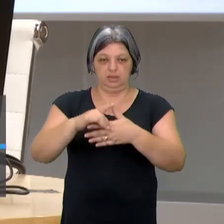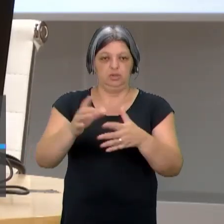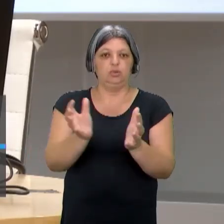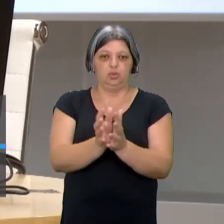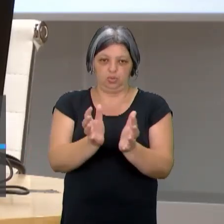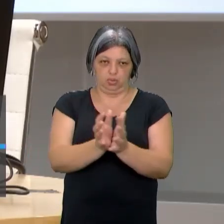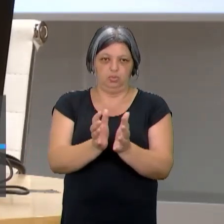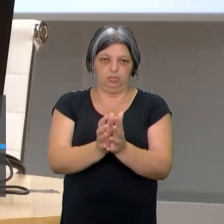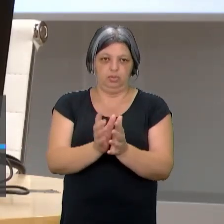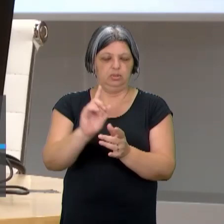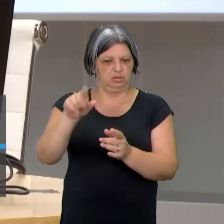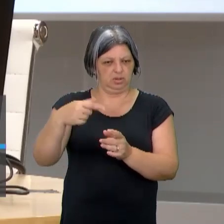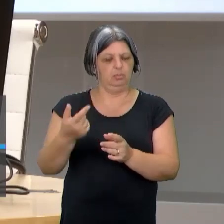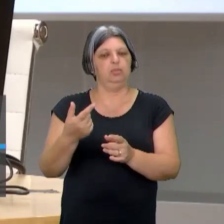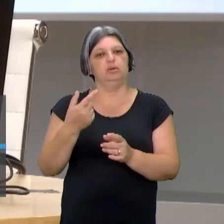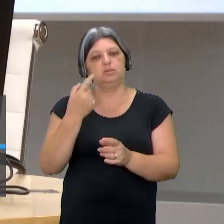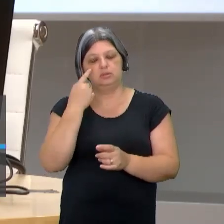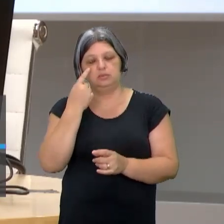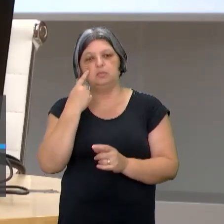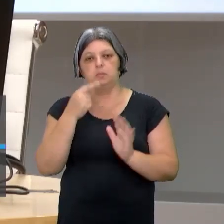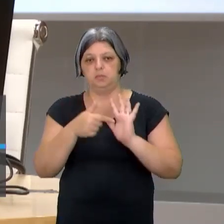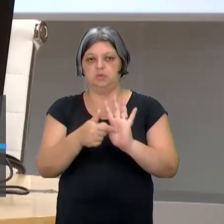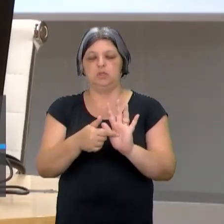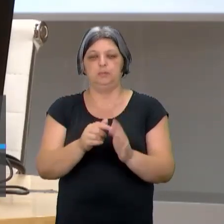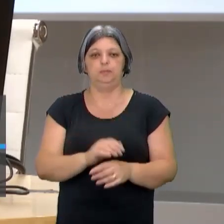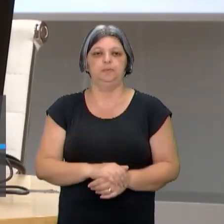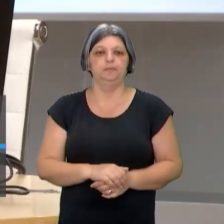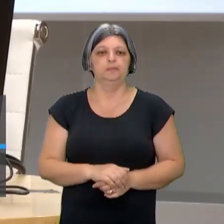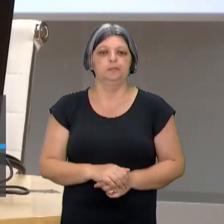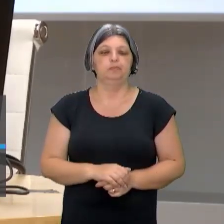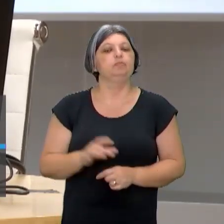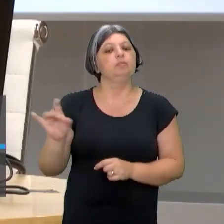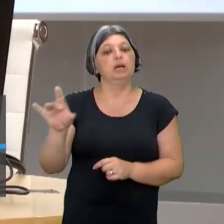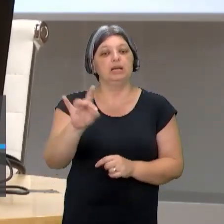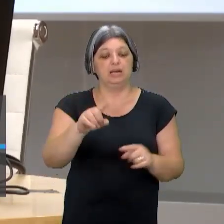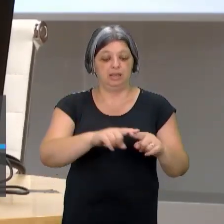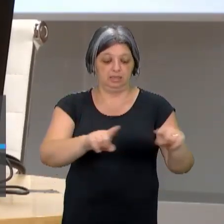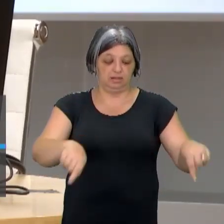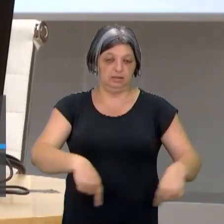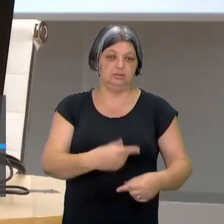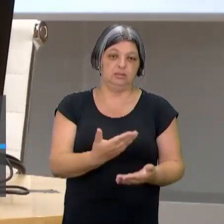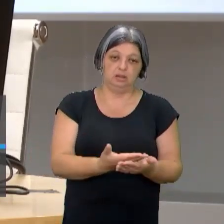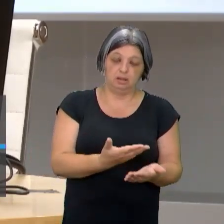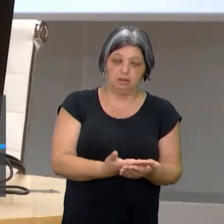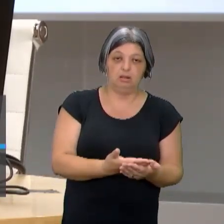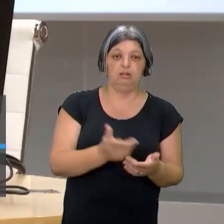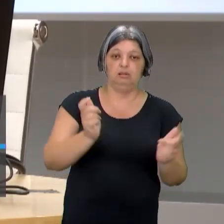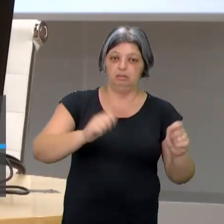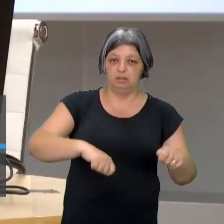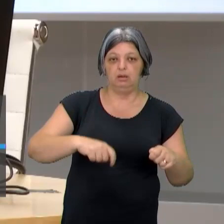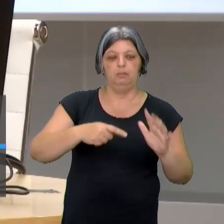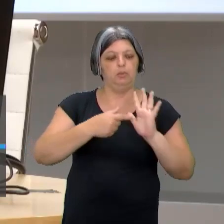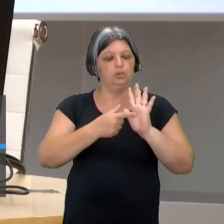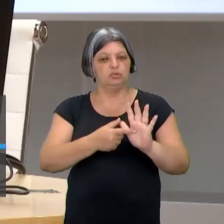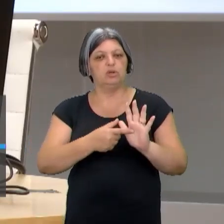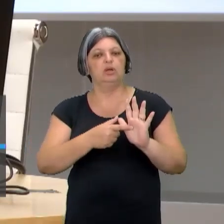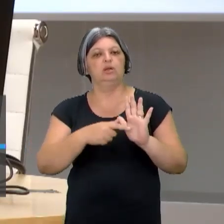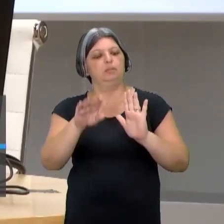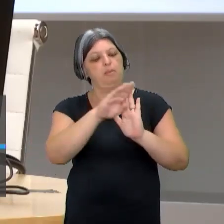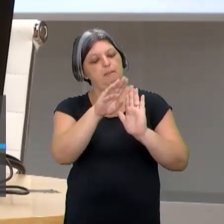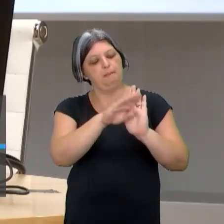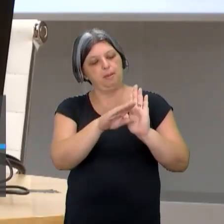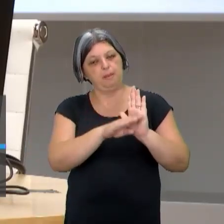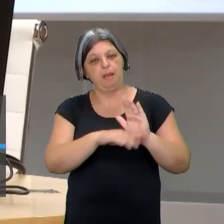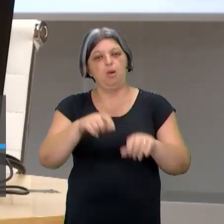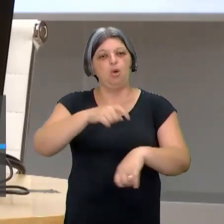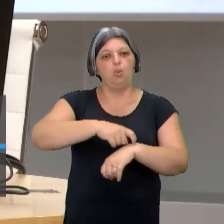frente aí como funciona direitinho. E aí, em cada sala, por exemplo, pode ter uma agenda da classe mostrando qual que é a programação, né, o